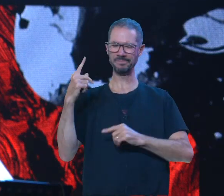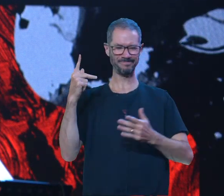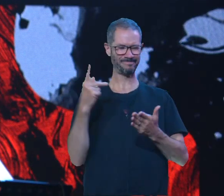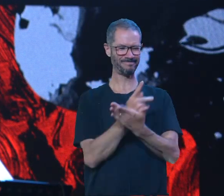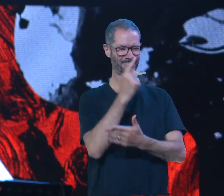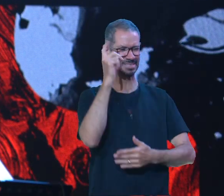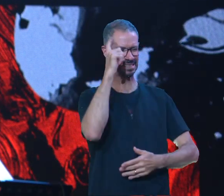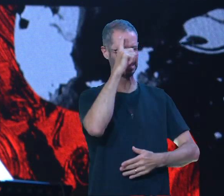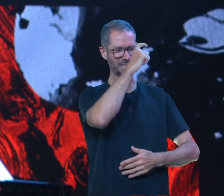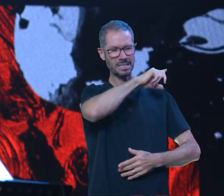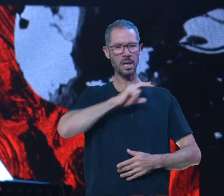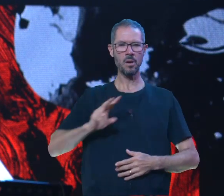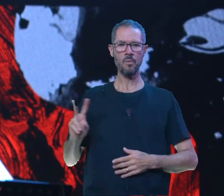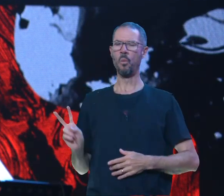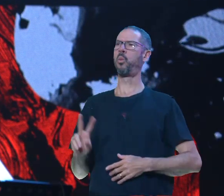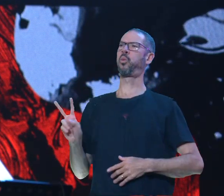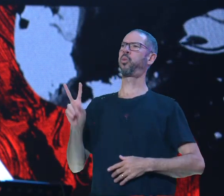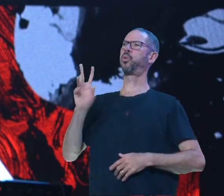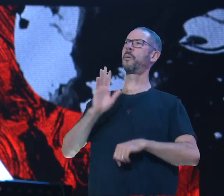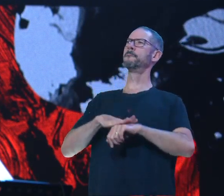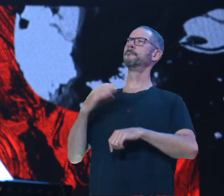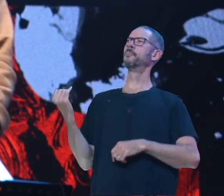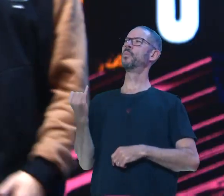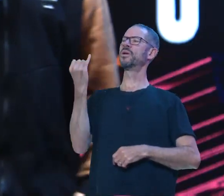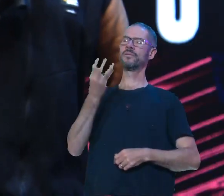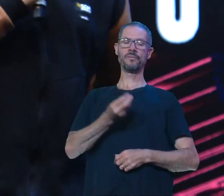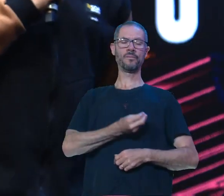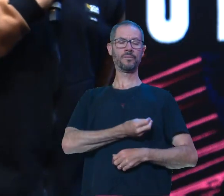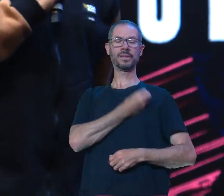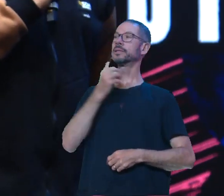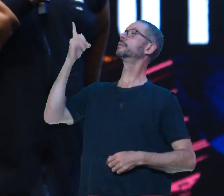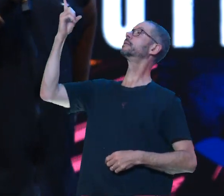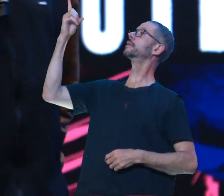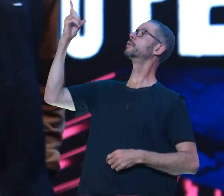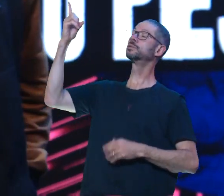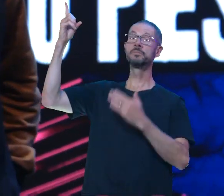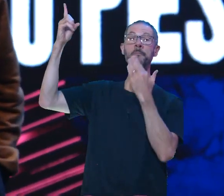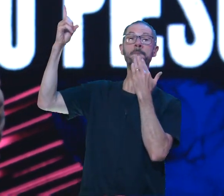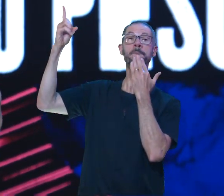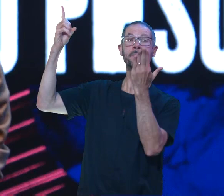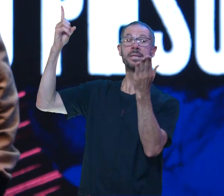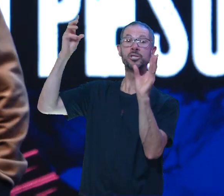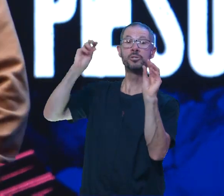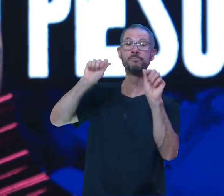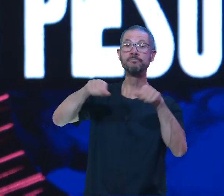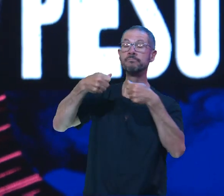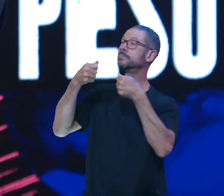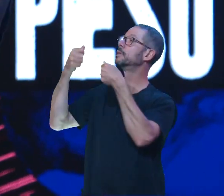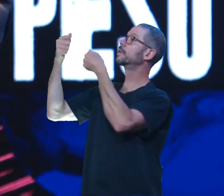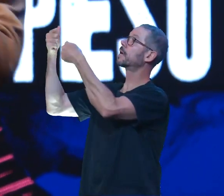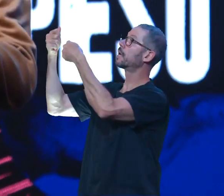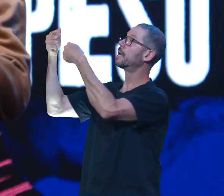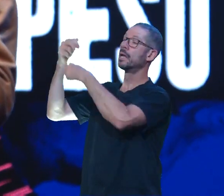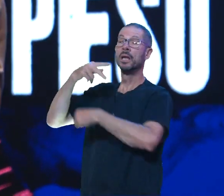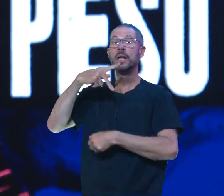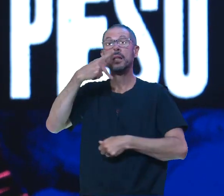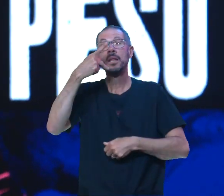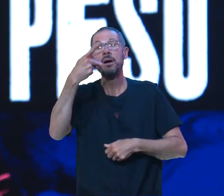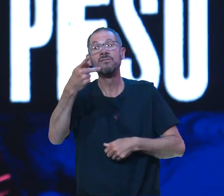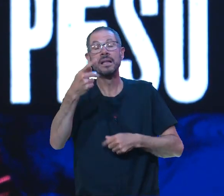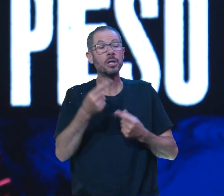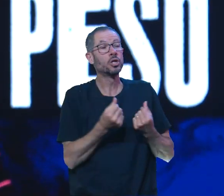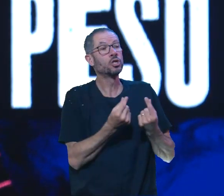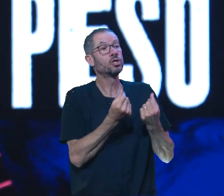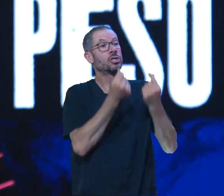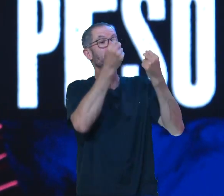você hoje tem o maior valor na vida, se Deus te pedisse hoje, você entregaria? Eu não estou falando simplesmente de